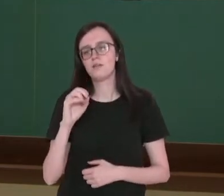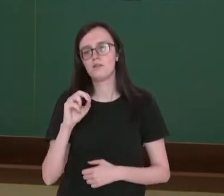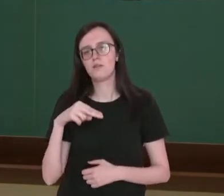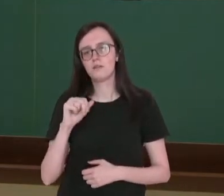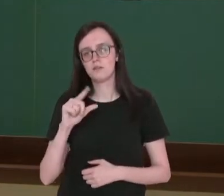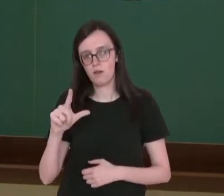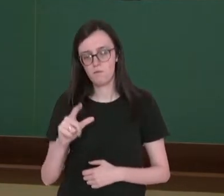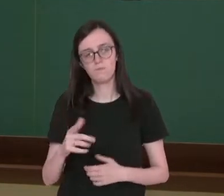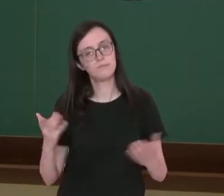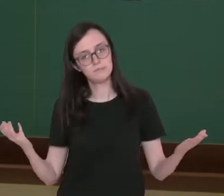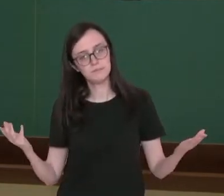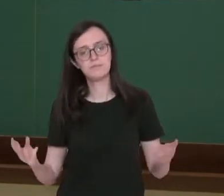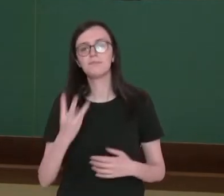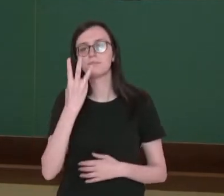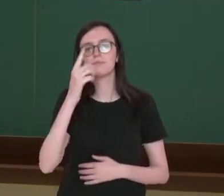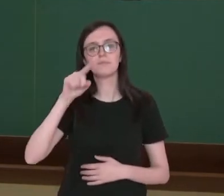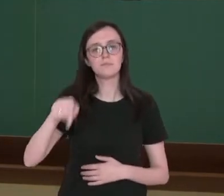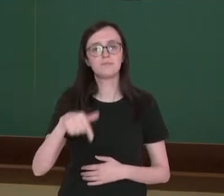Então, portanto,